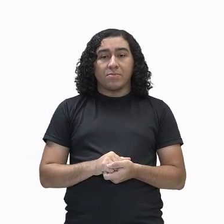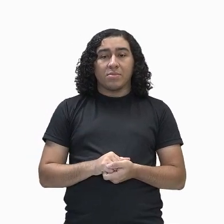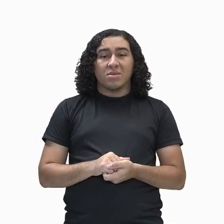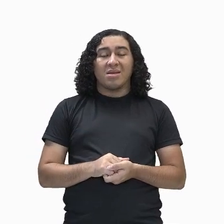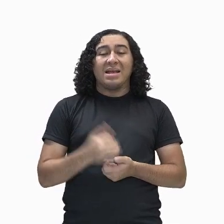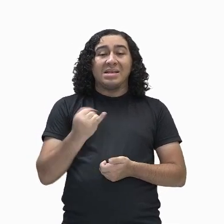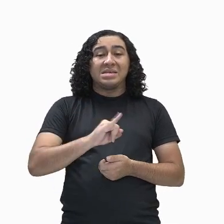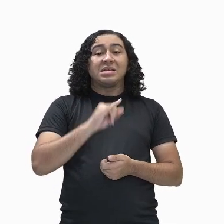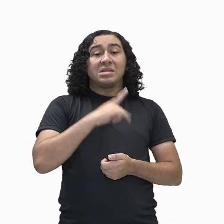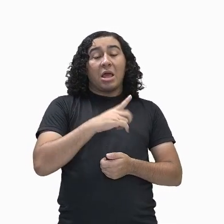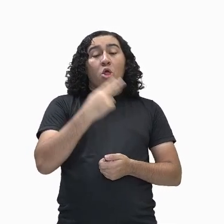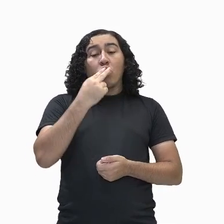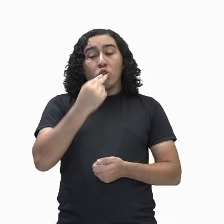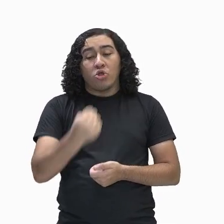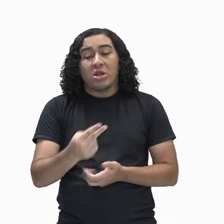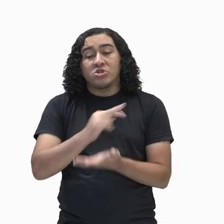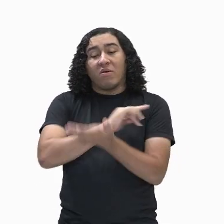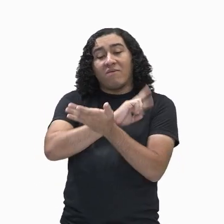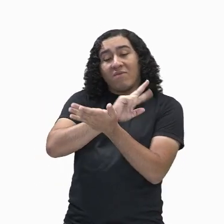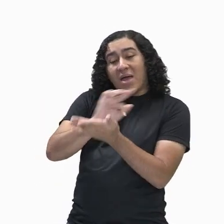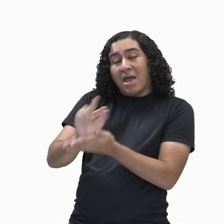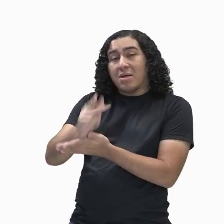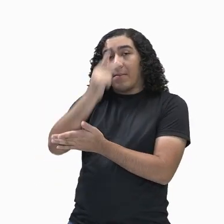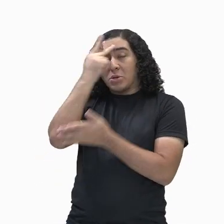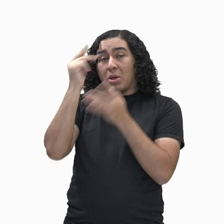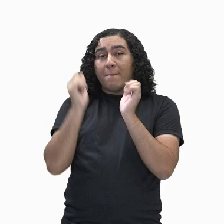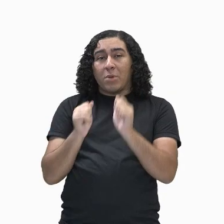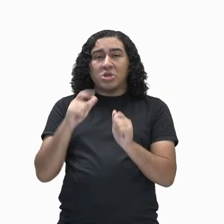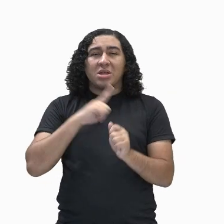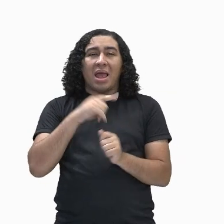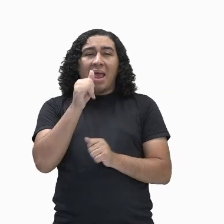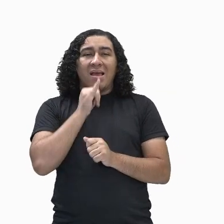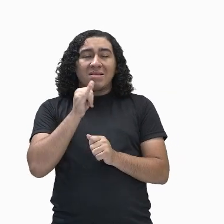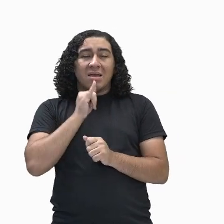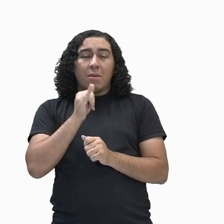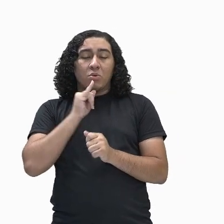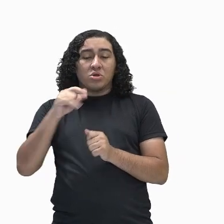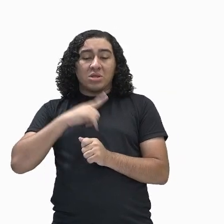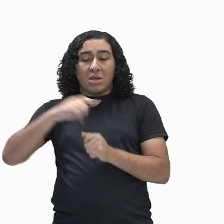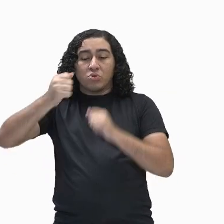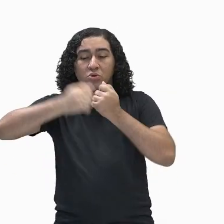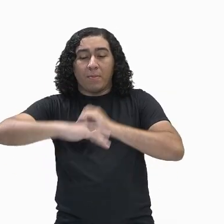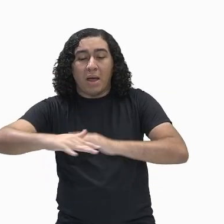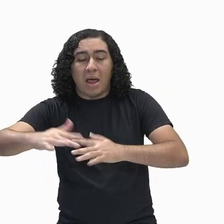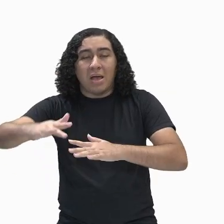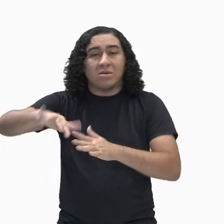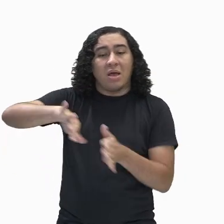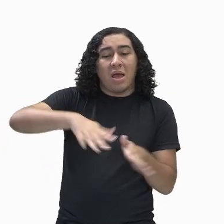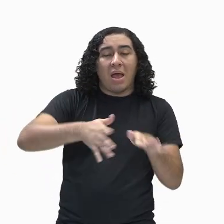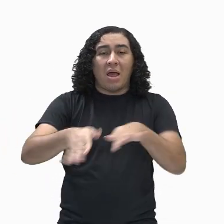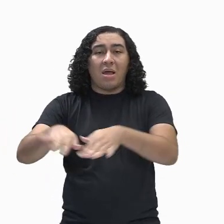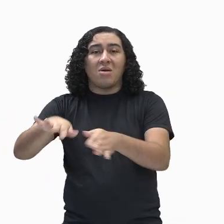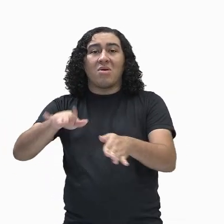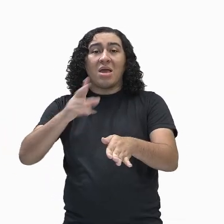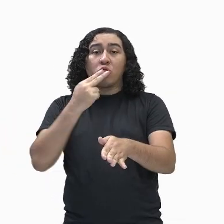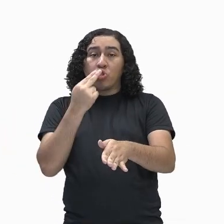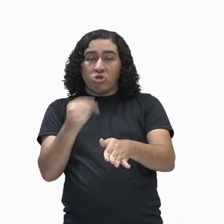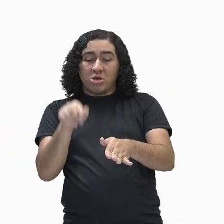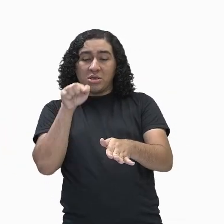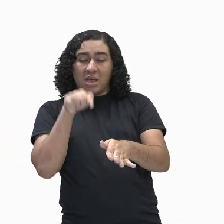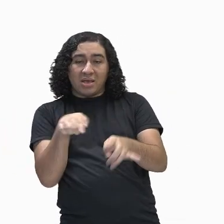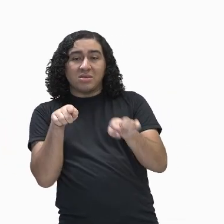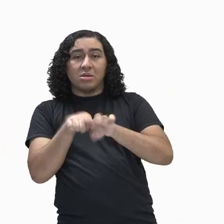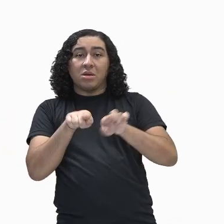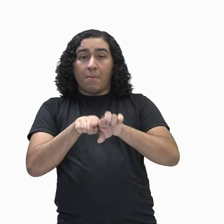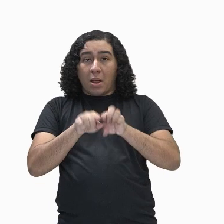muito nutriente, né? Onde as pessoas podem despejar o esgoto, né? Naquele mar, naquele local, aquele nutriente, aquela